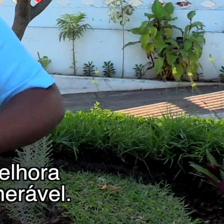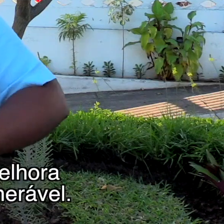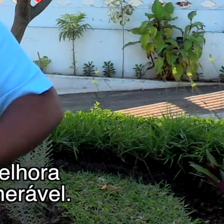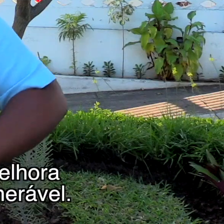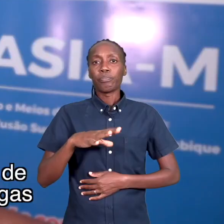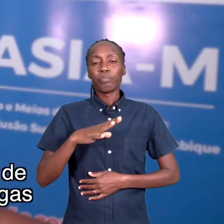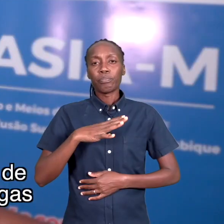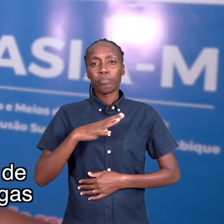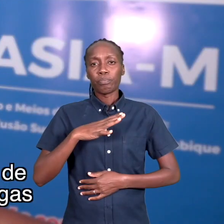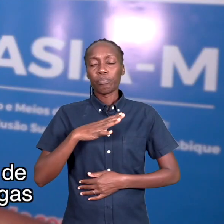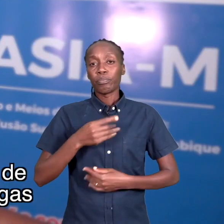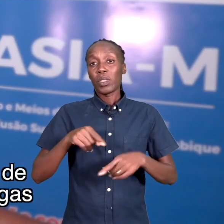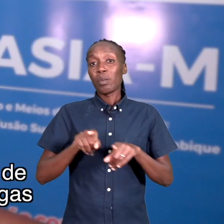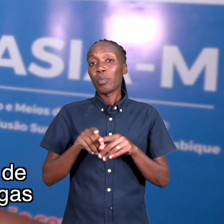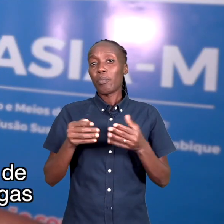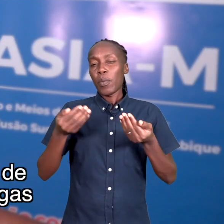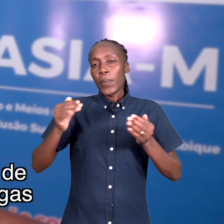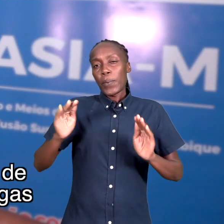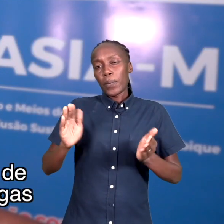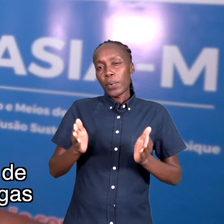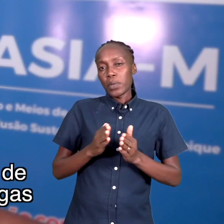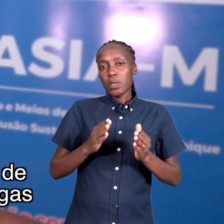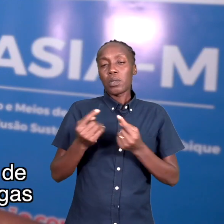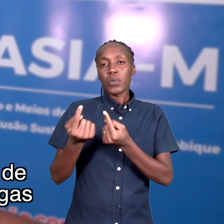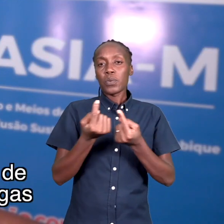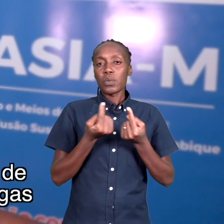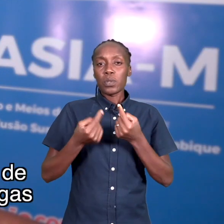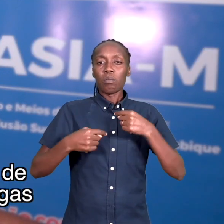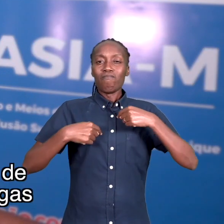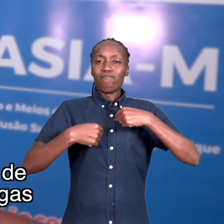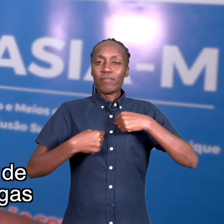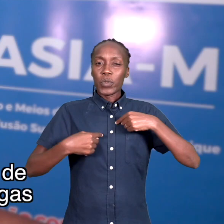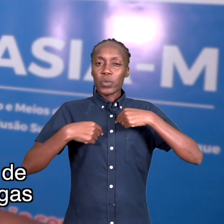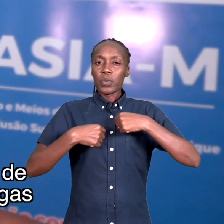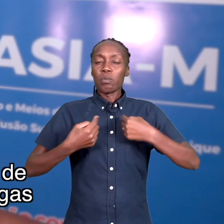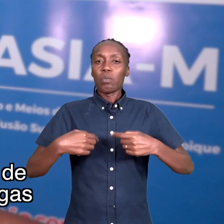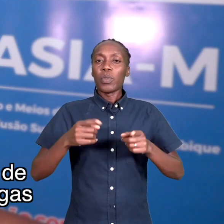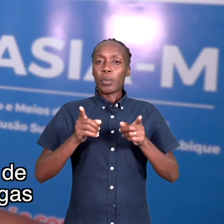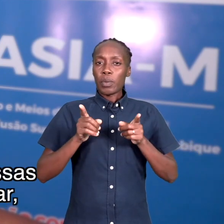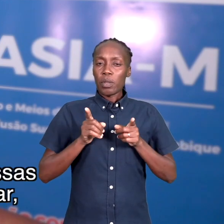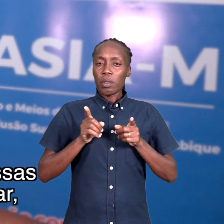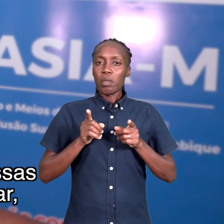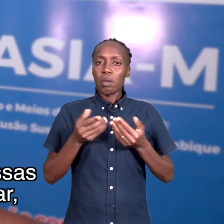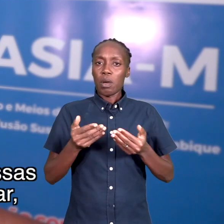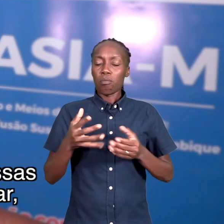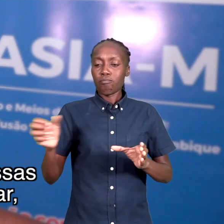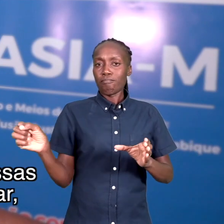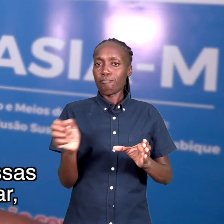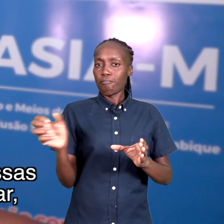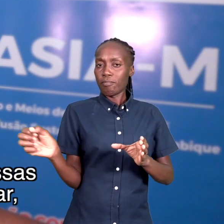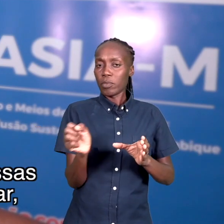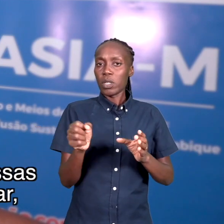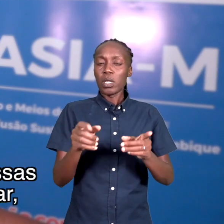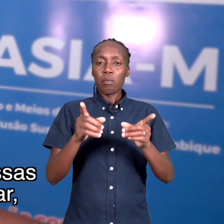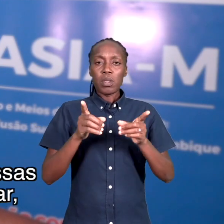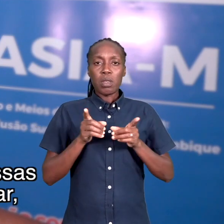E reduzimos todo um conjunto de vulnerabilidade dessas raparigas e conseguimos garantir que essas